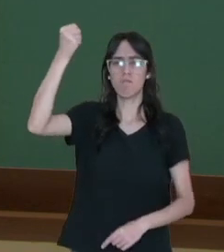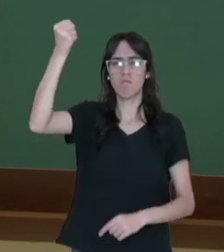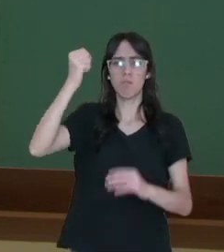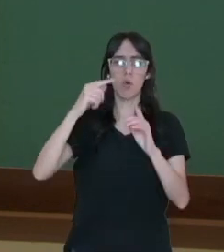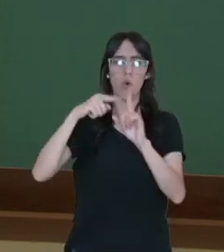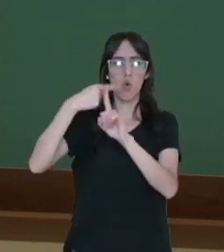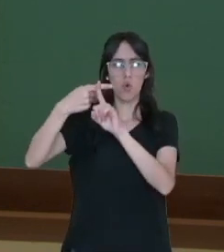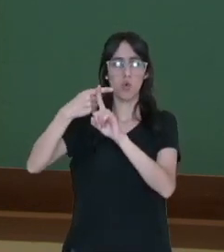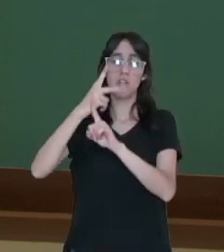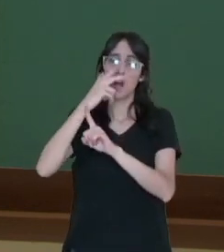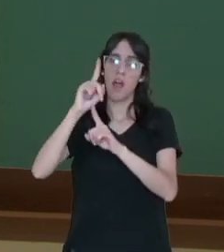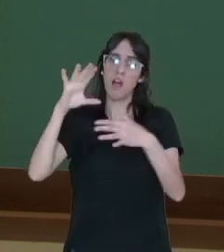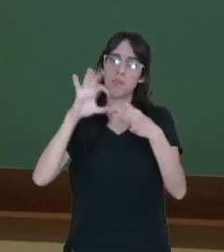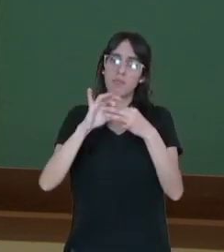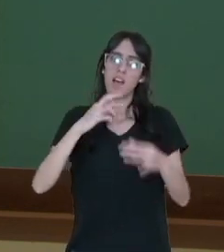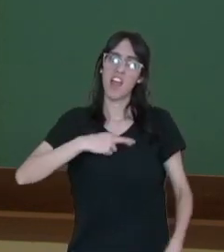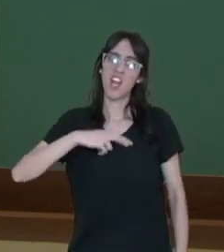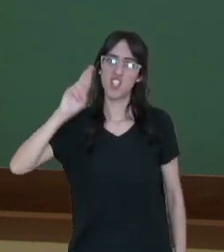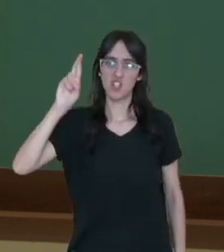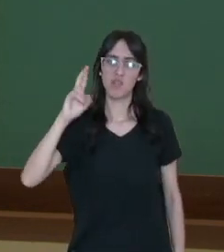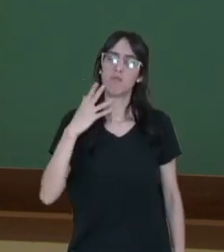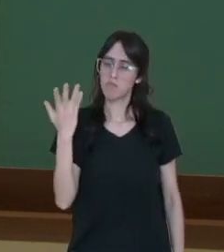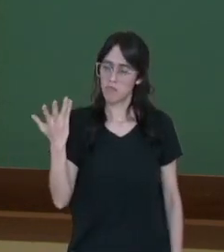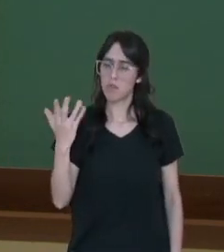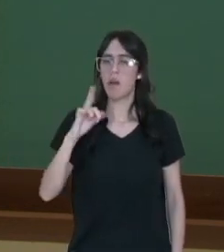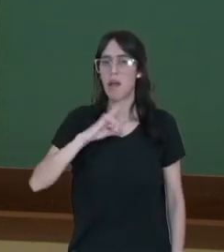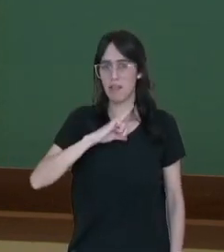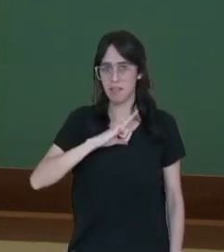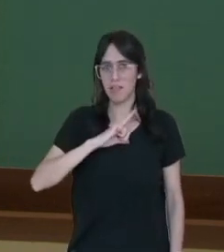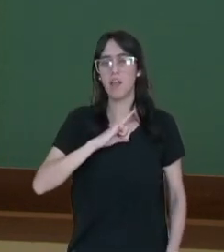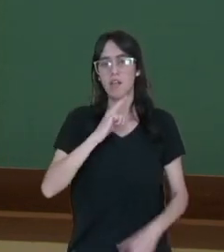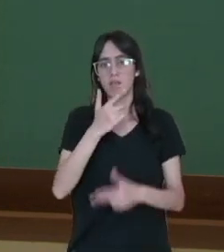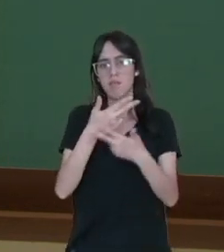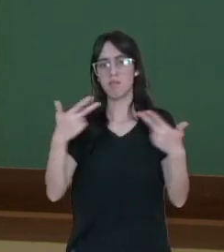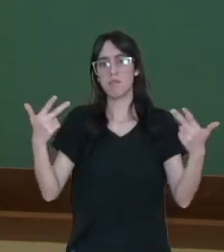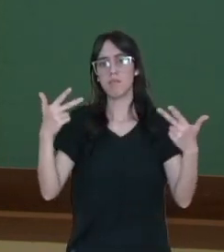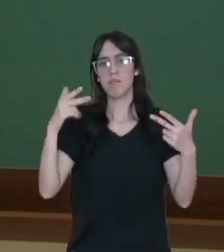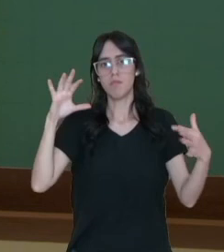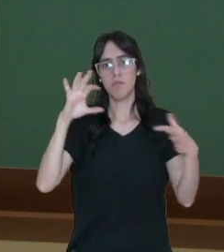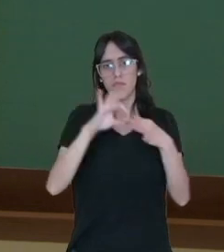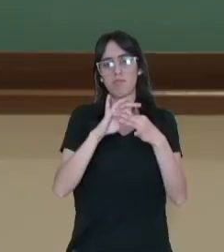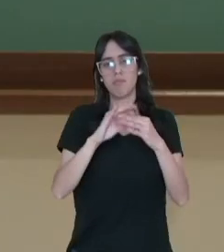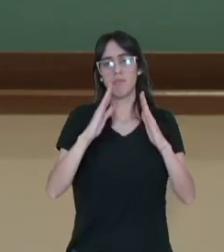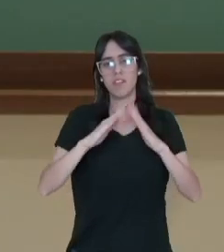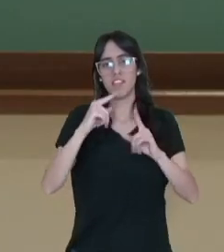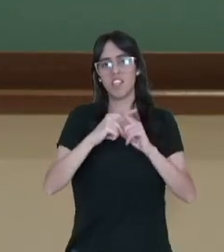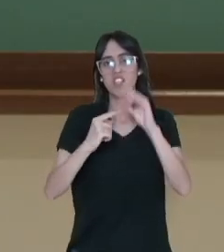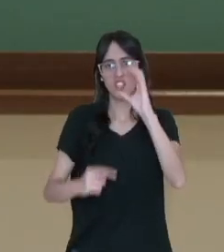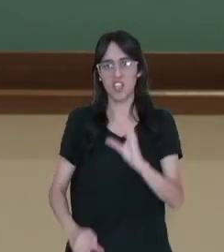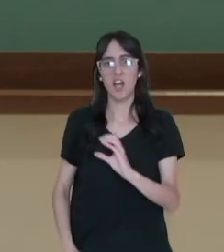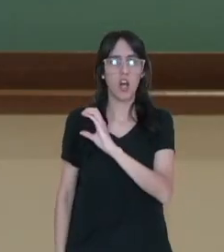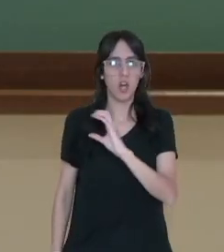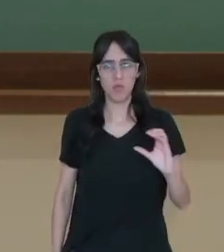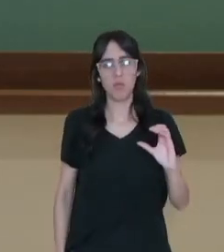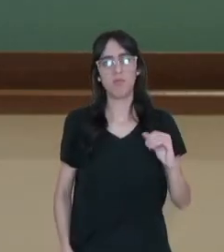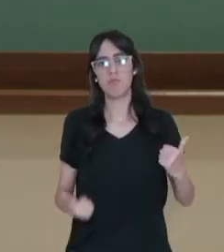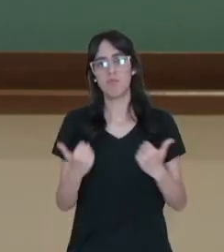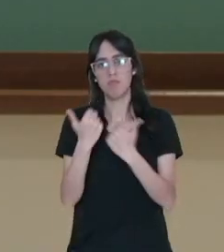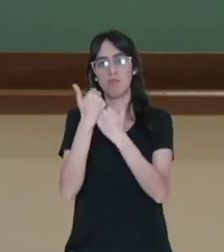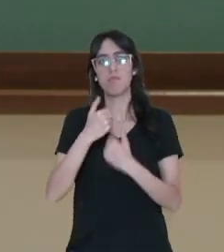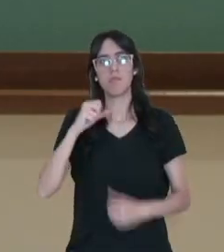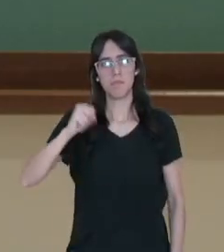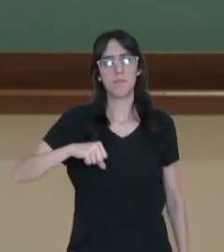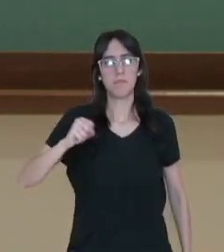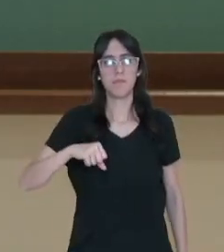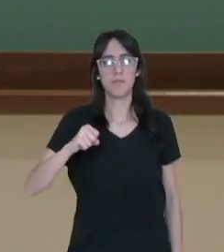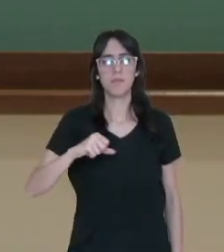ter algo religioso nele. Então, você tem a presença de elementos religiosos. Então, mostrando aí essa presença